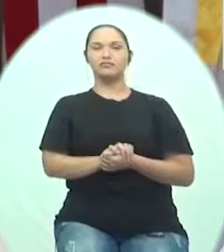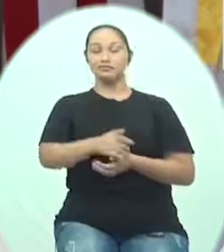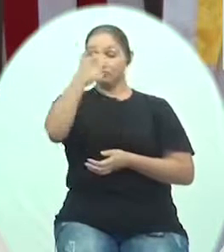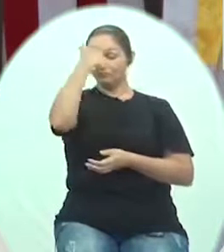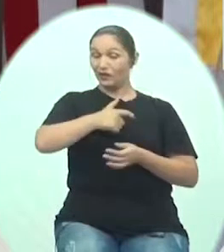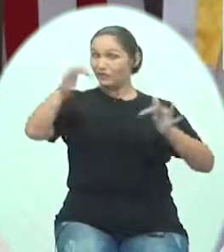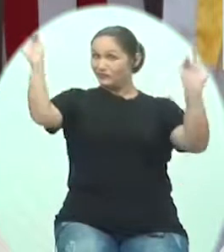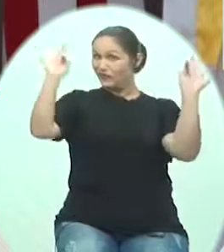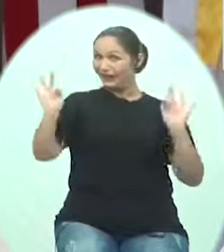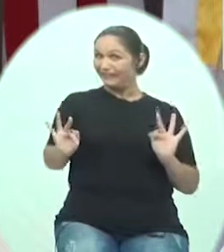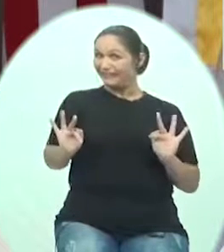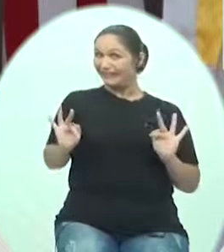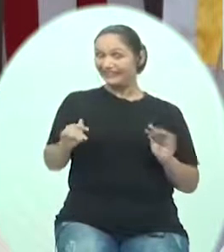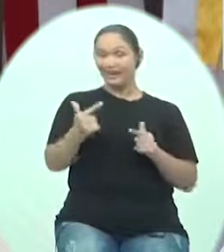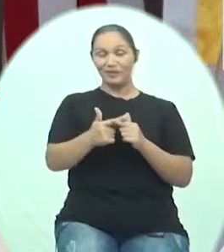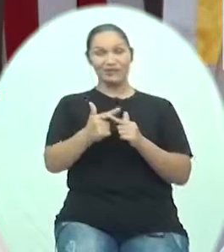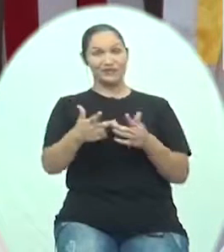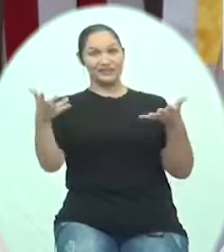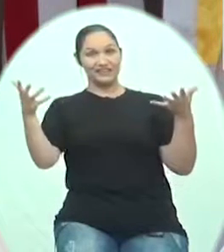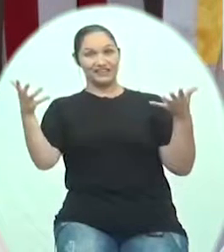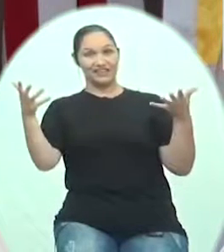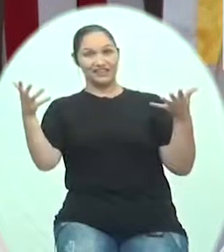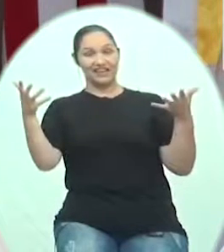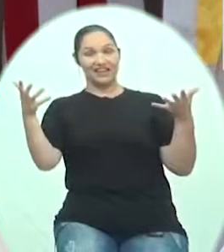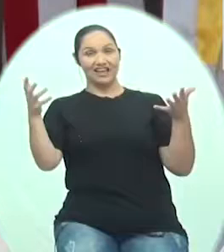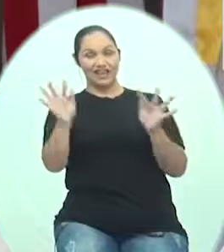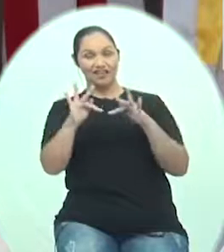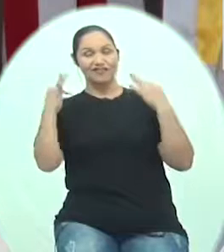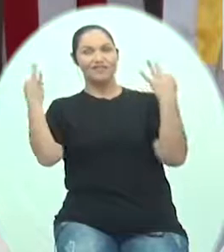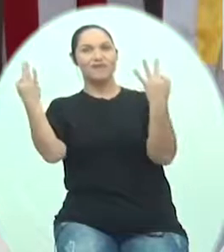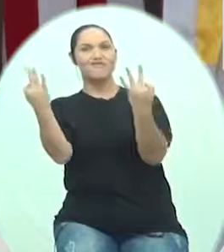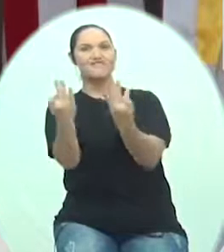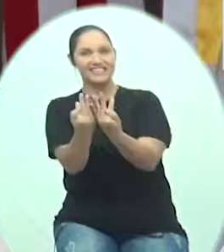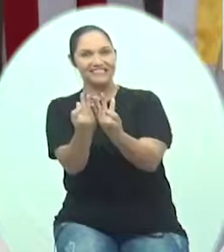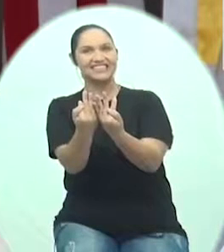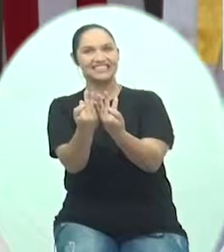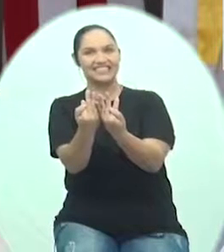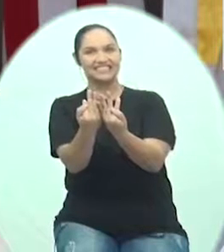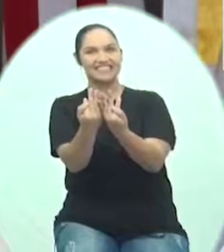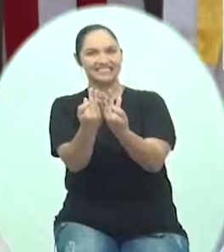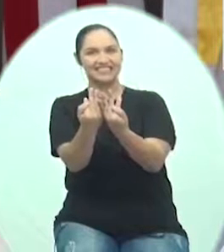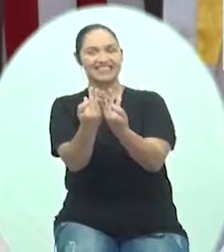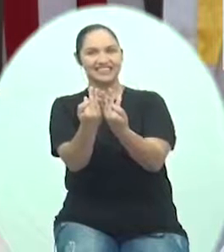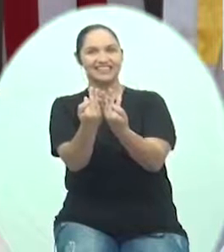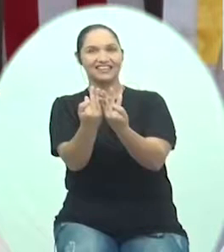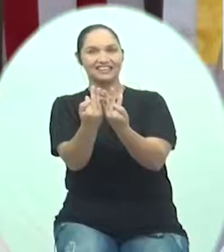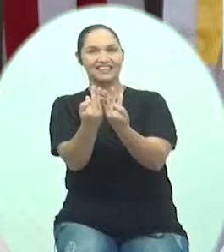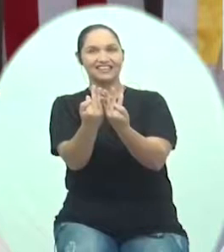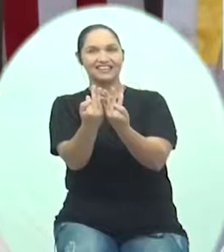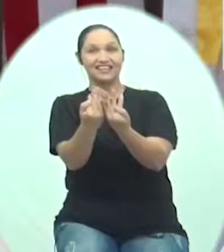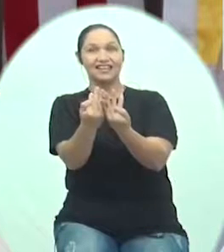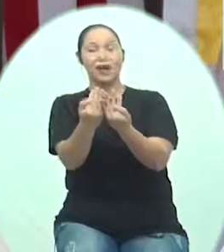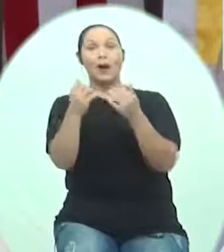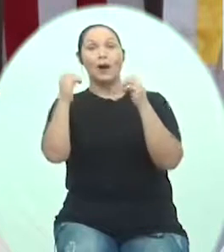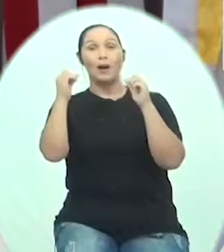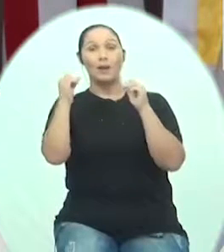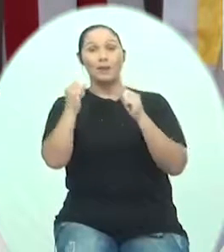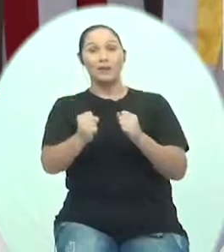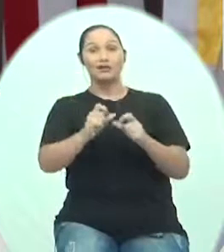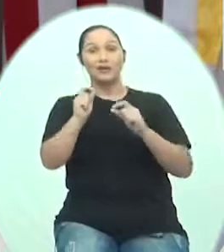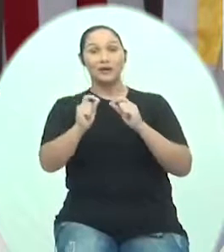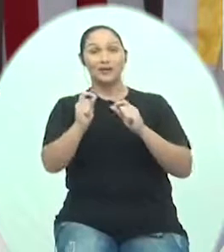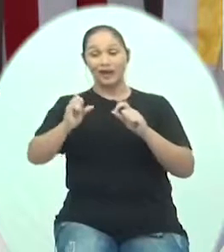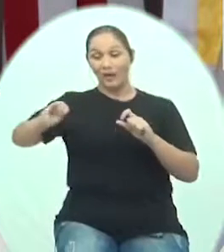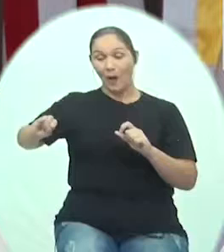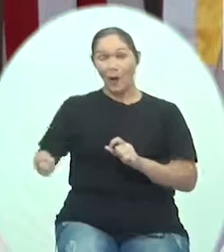feliz fico feliz pela pela pelas pelas três pelas famílias né que vão ter seus filhos lá né lá tava comigo também compareceu